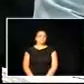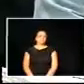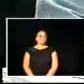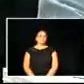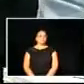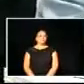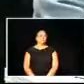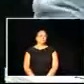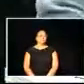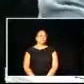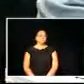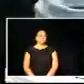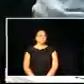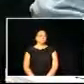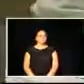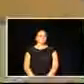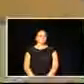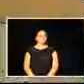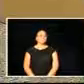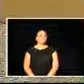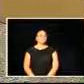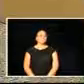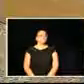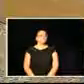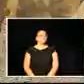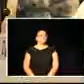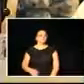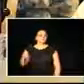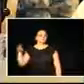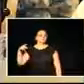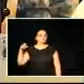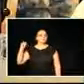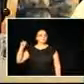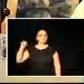Obrigado. Então, vereador Salvador Soares.